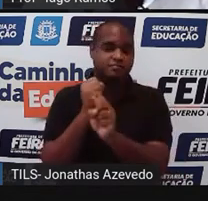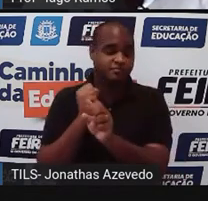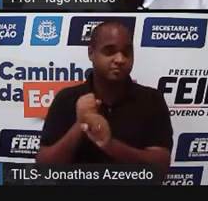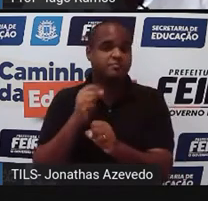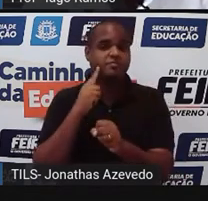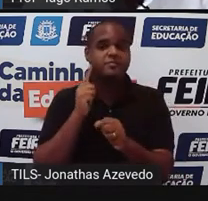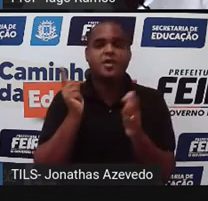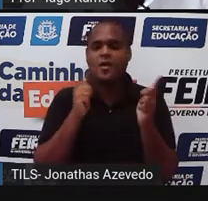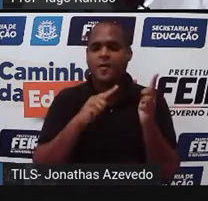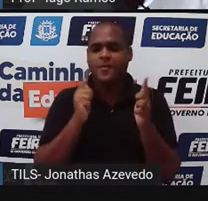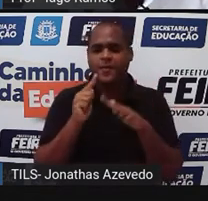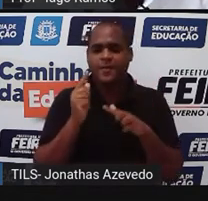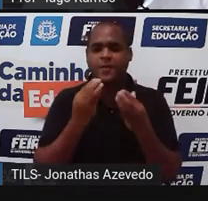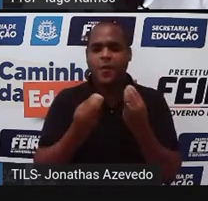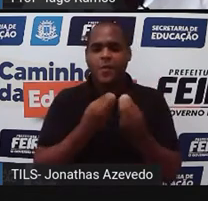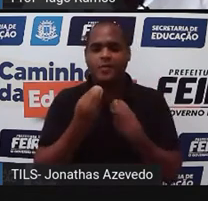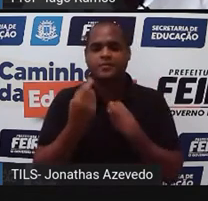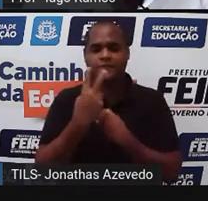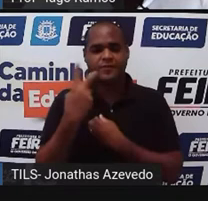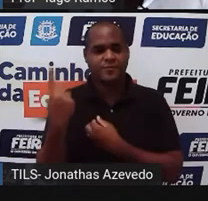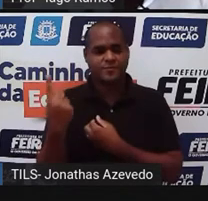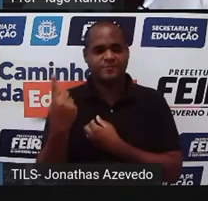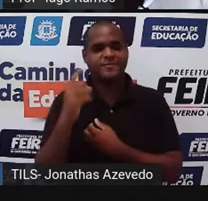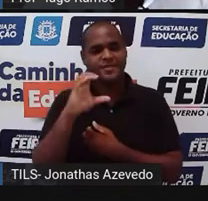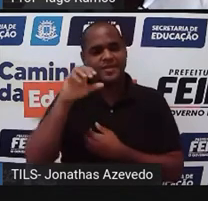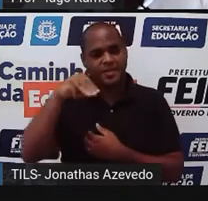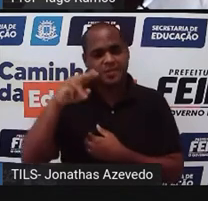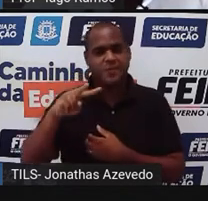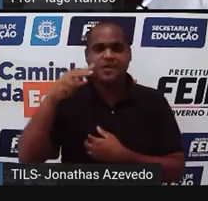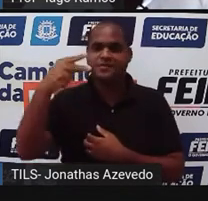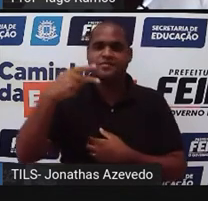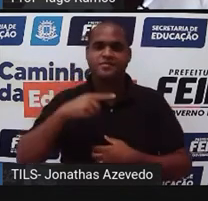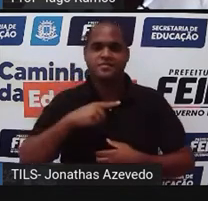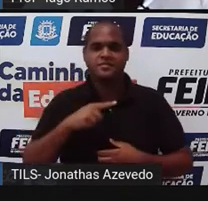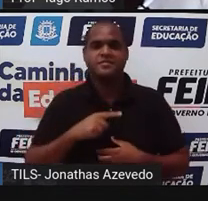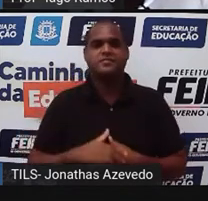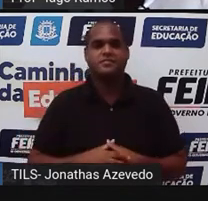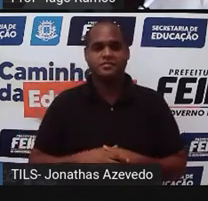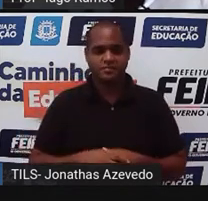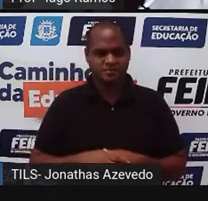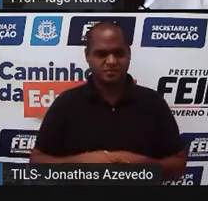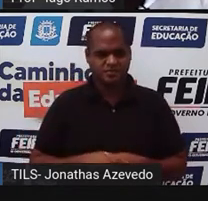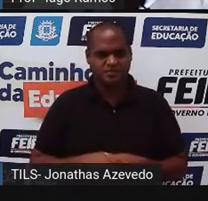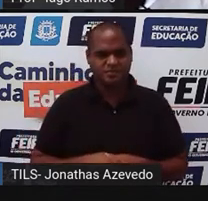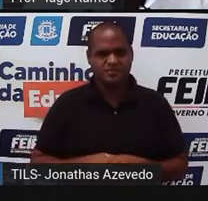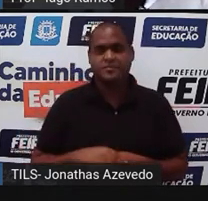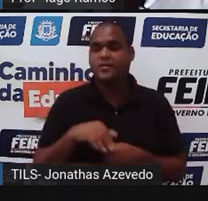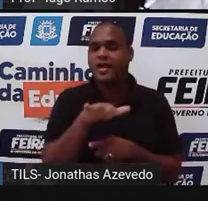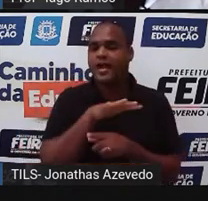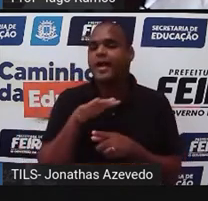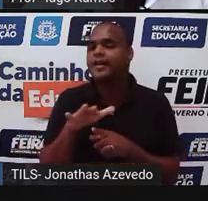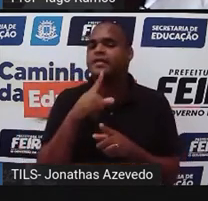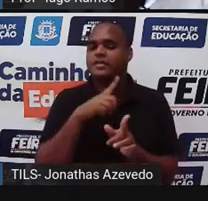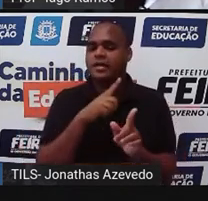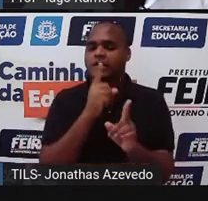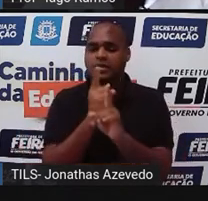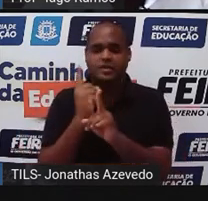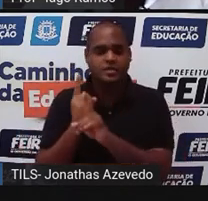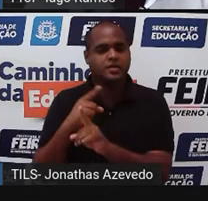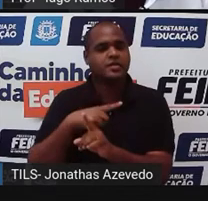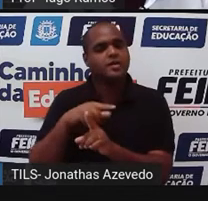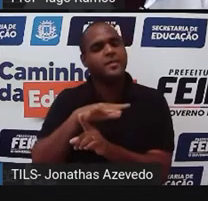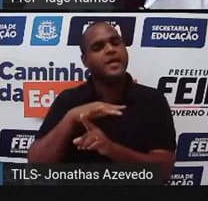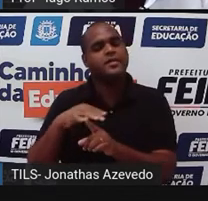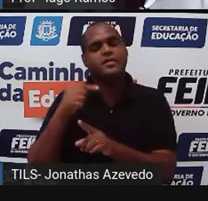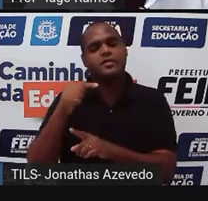fazendo essa continha das 21 cm quadrados ó a gente achou a área desse triângulo e tem base